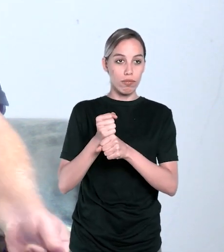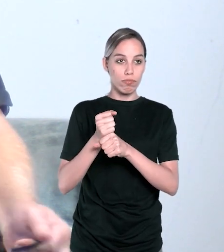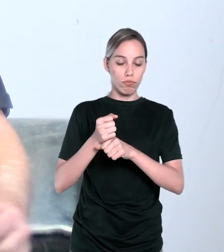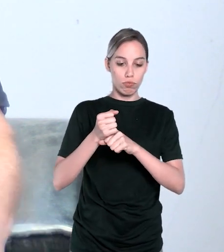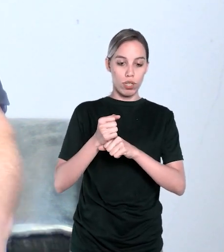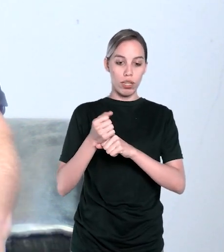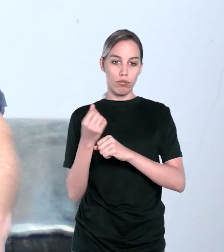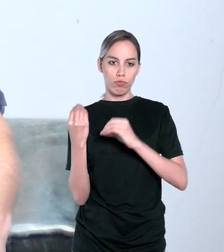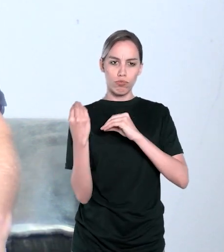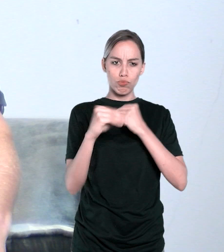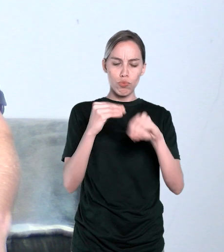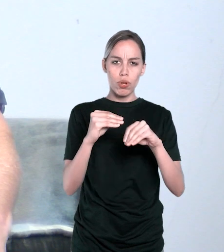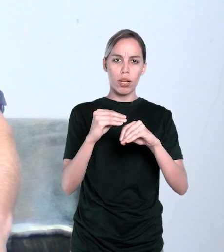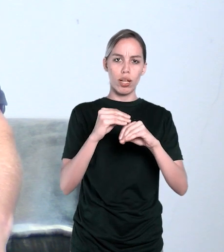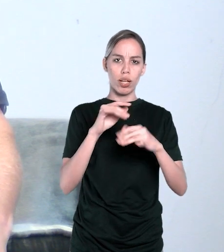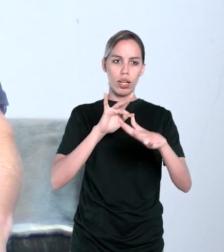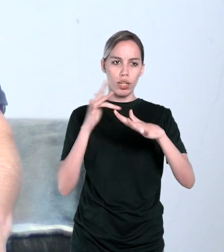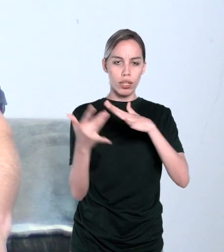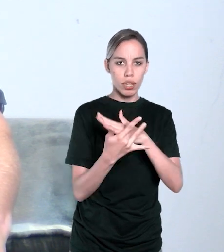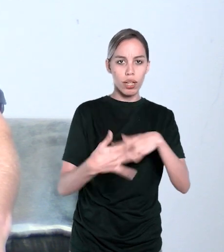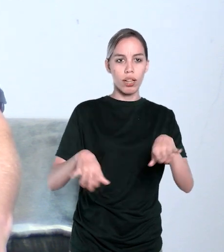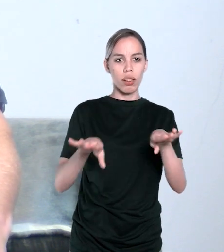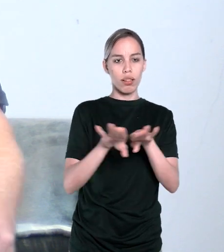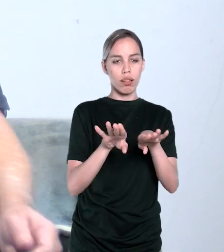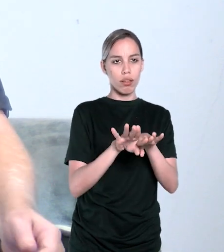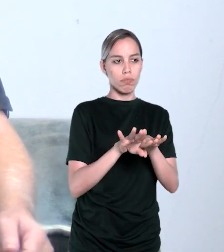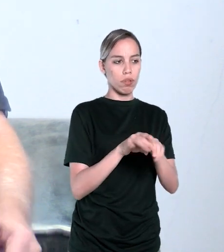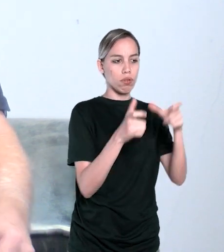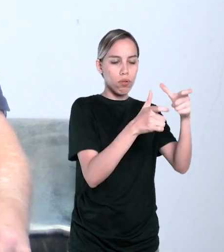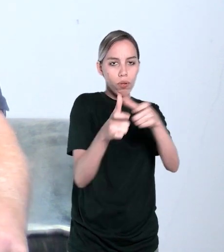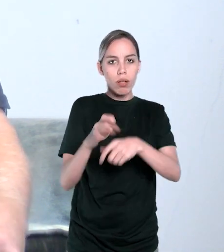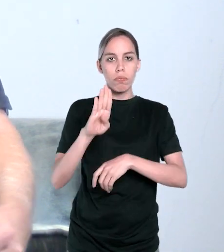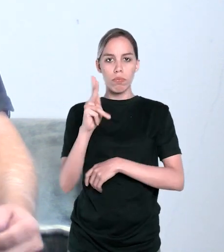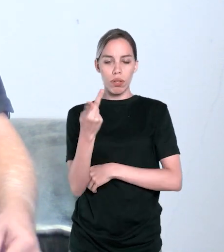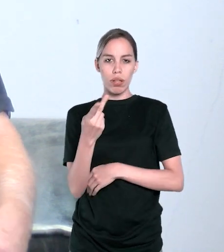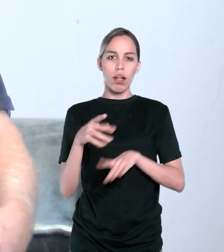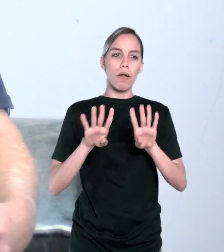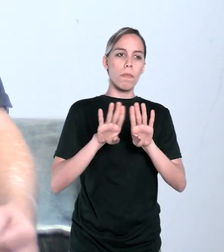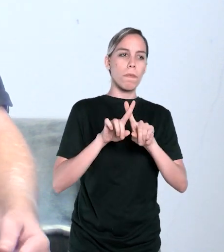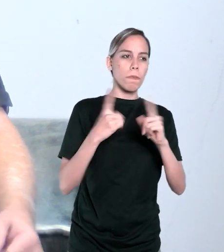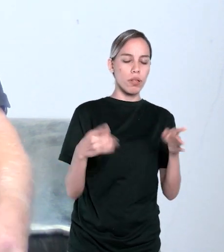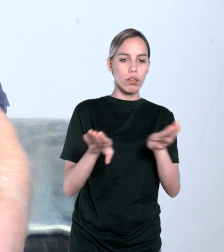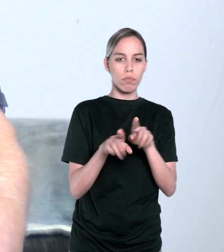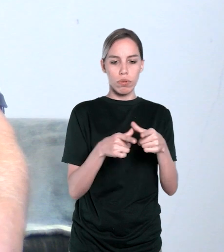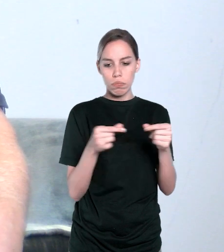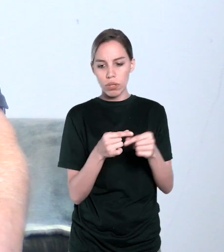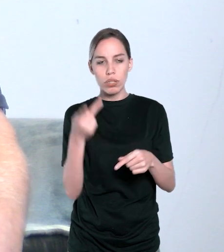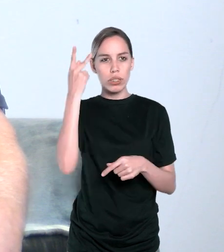cabelos e barba grisalhos. Afonso usa um óculos de hastes pretas e veste uma camisa de tom cinza